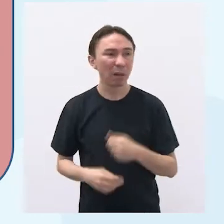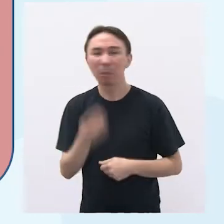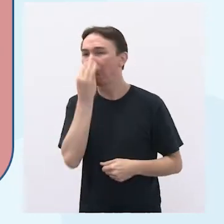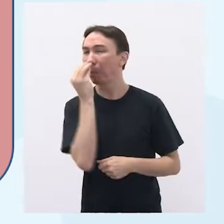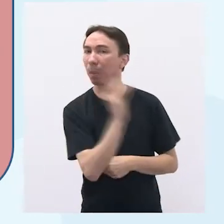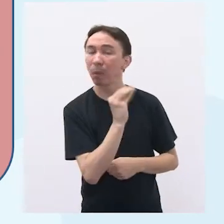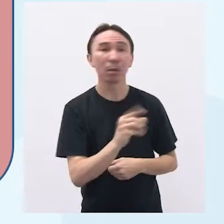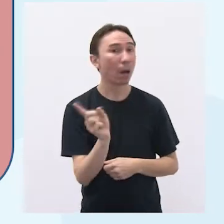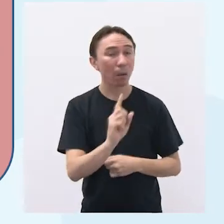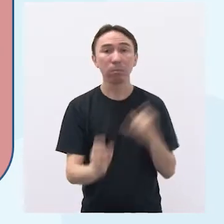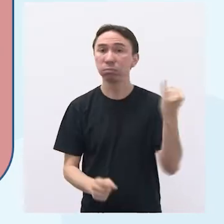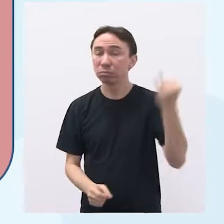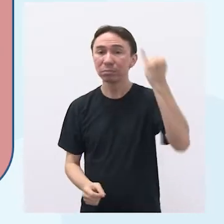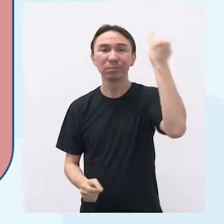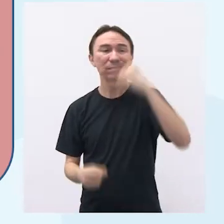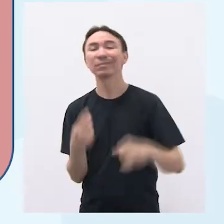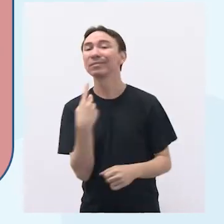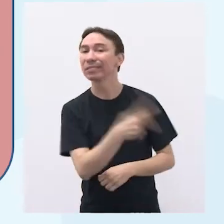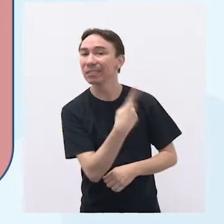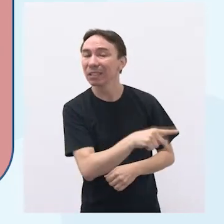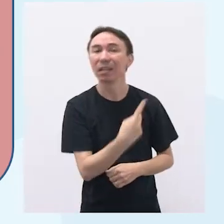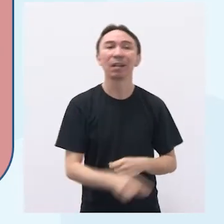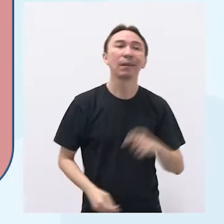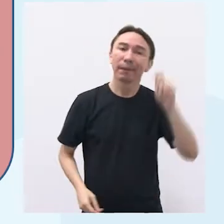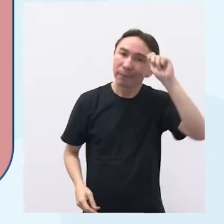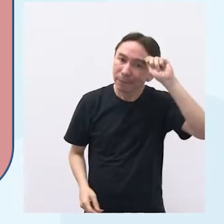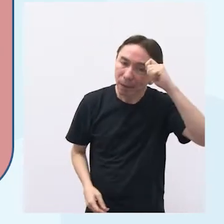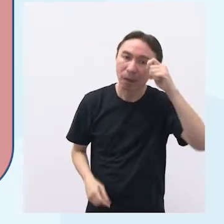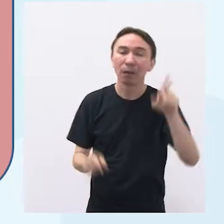negros, indígenas, no seu jeito de ser, viver, de se